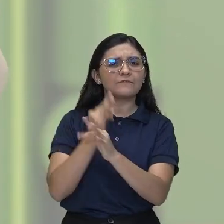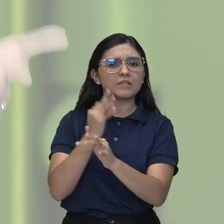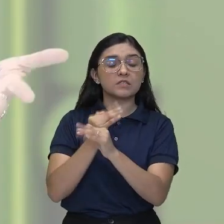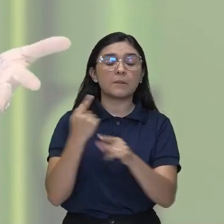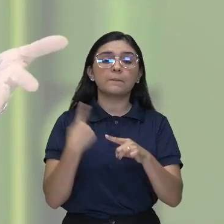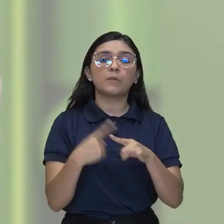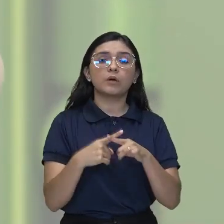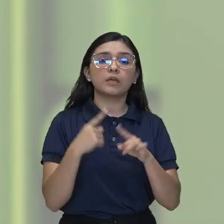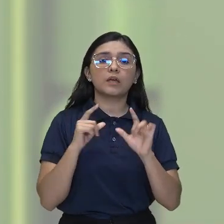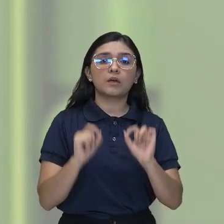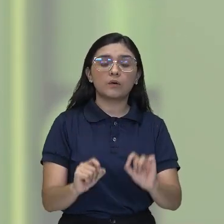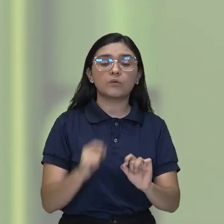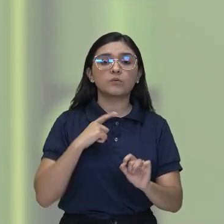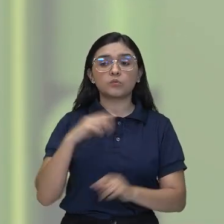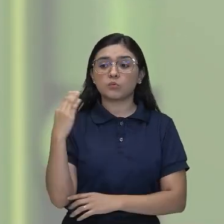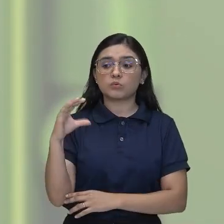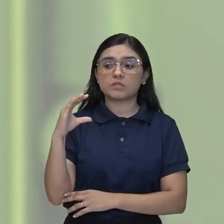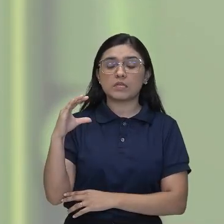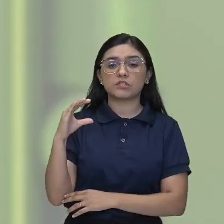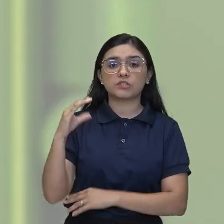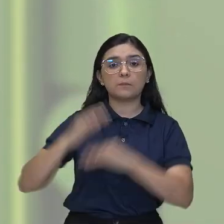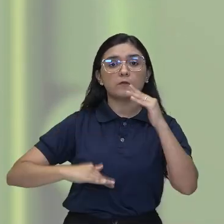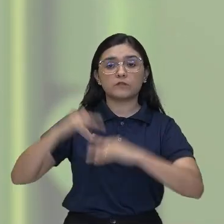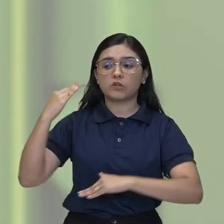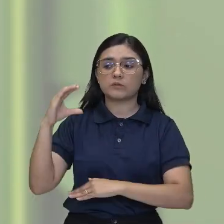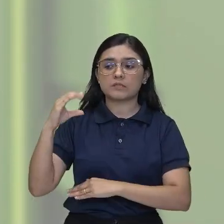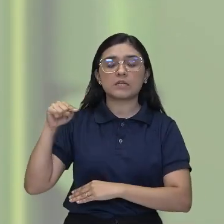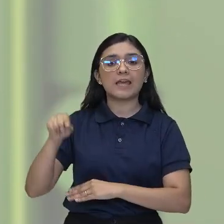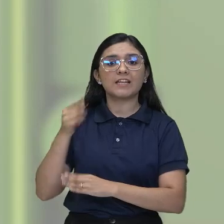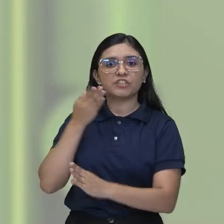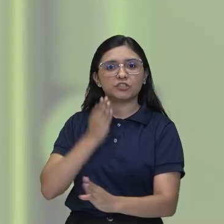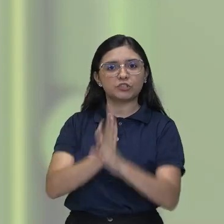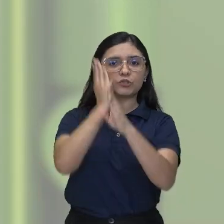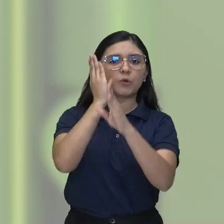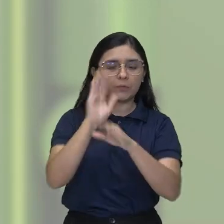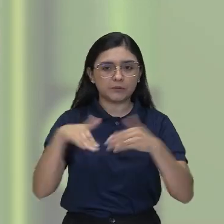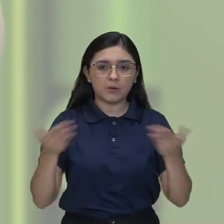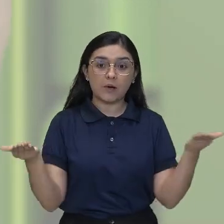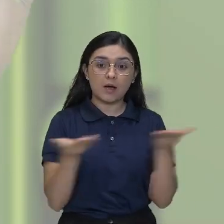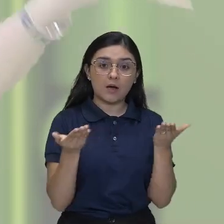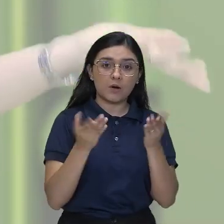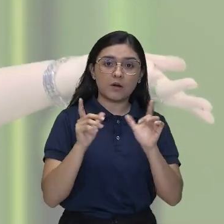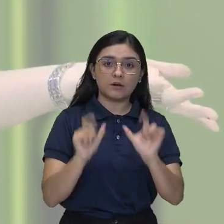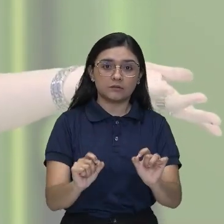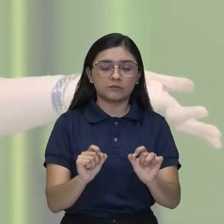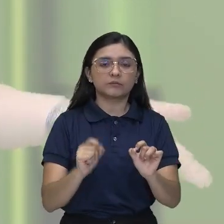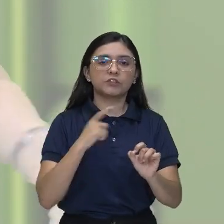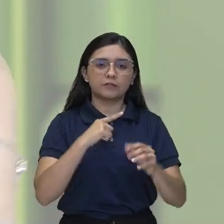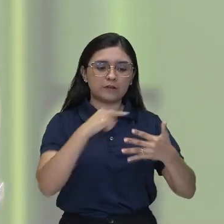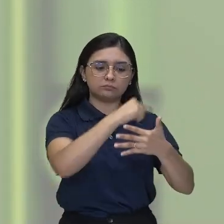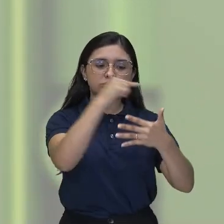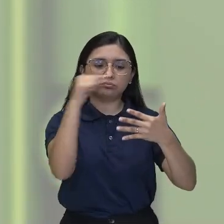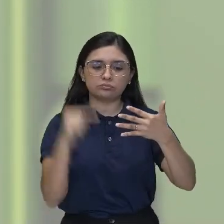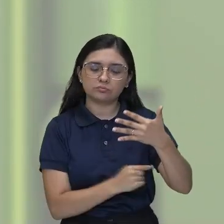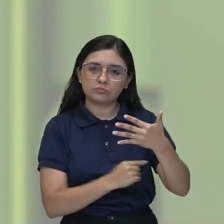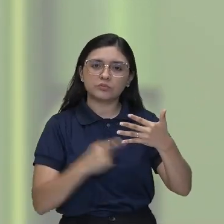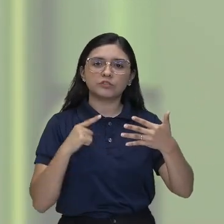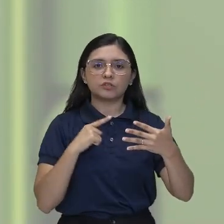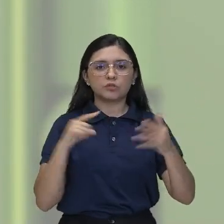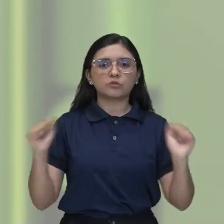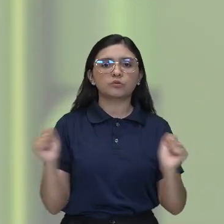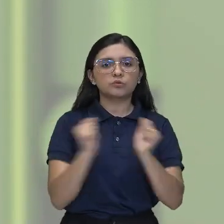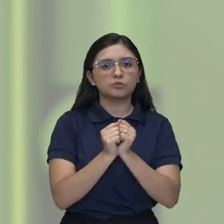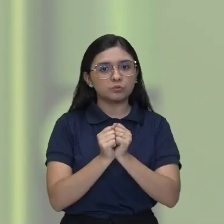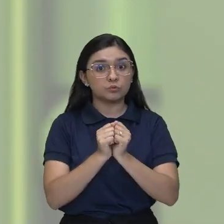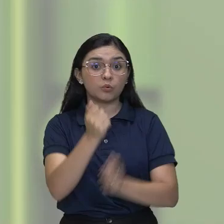um cientista descobriu. Vamos agora falar sobre esses dispositivos juntamente com